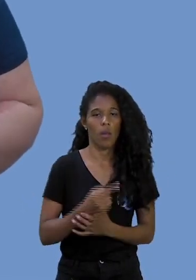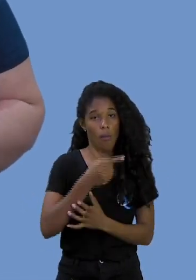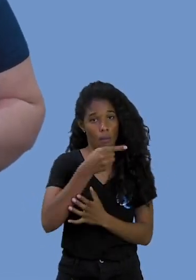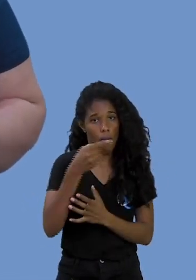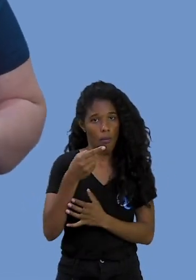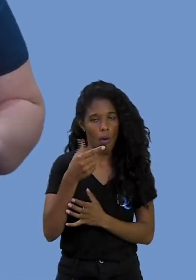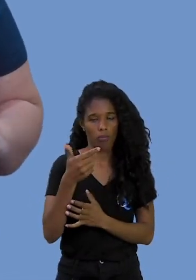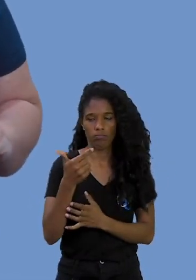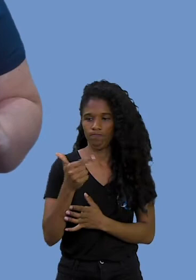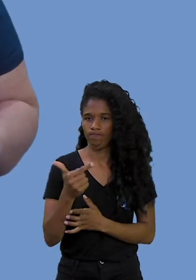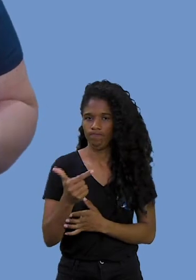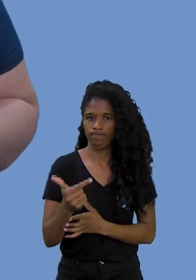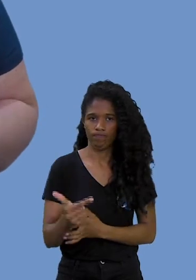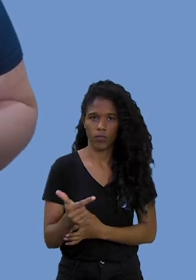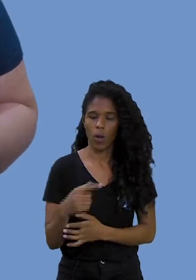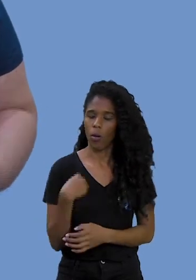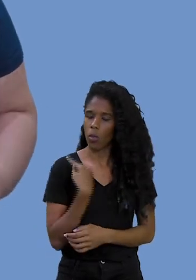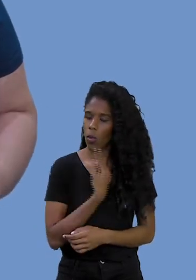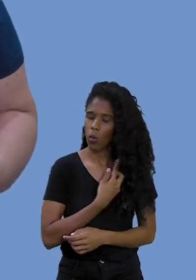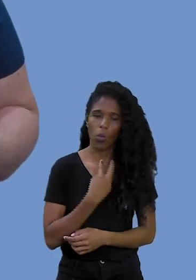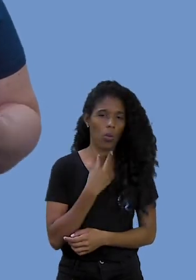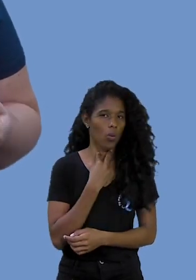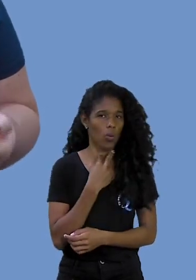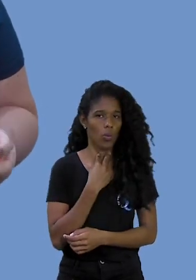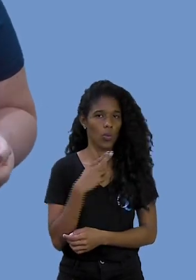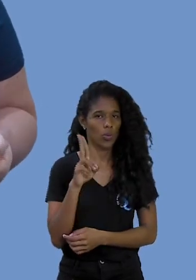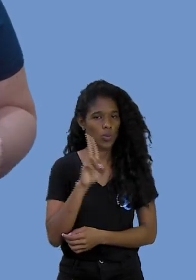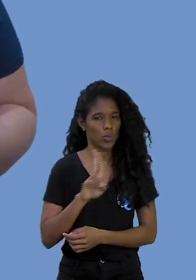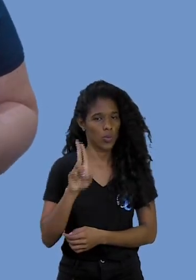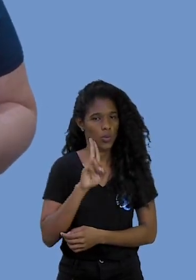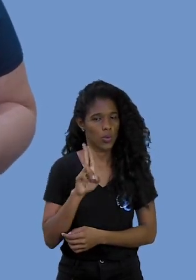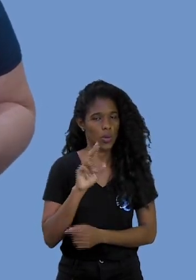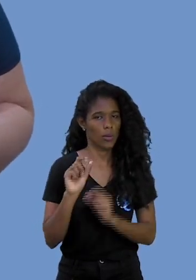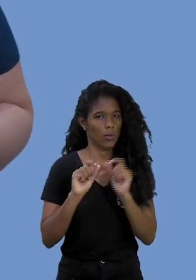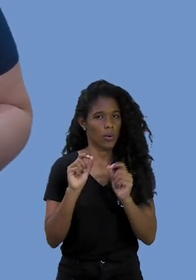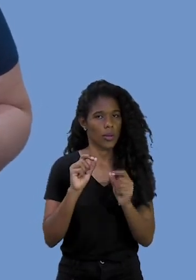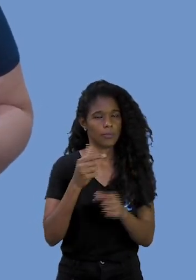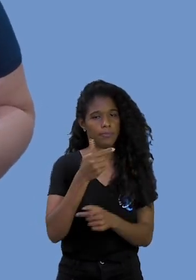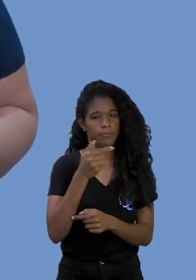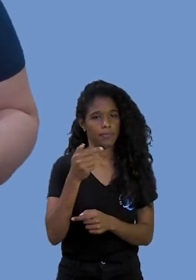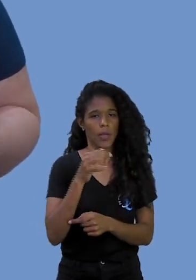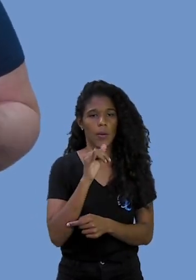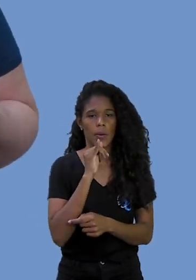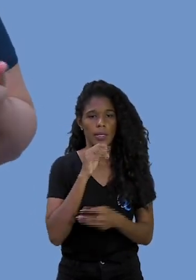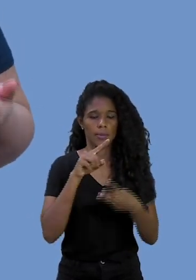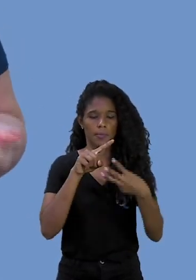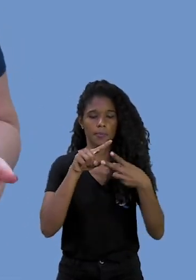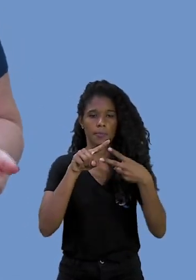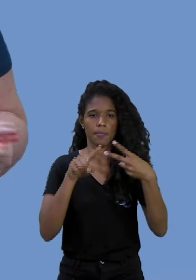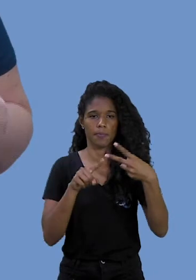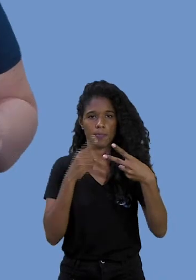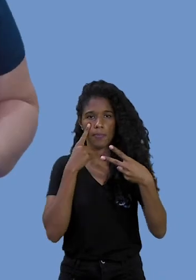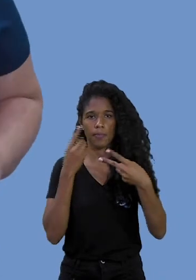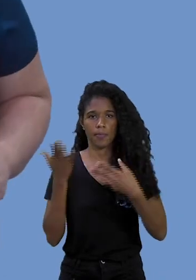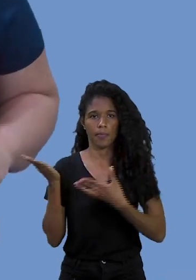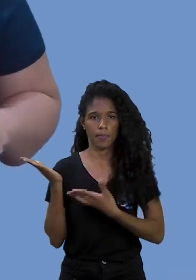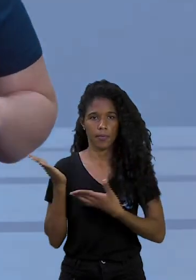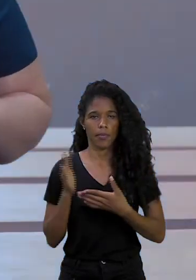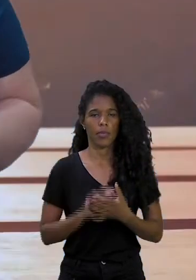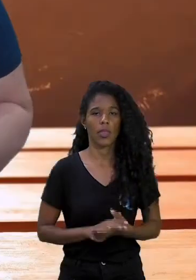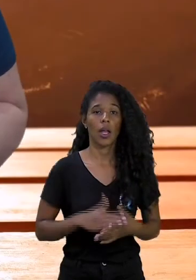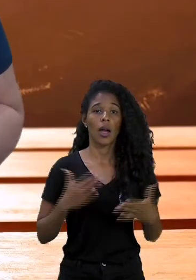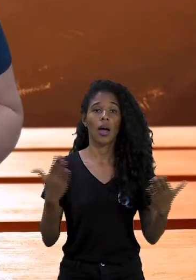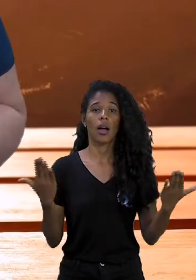co, nós não vamos utilizar o hífen, como, por exemplo, coadjuvante ou coordenador.